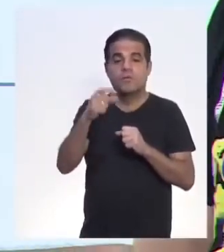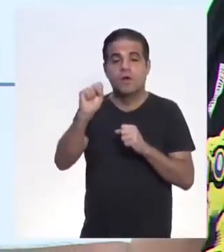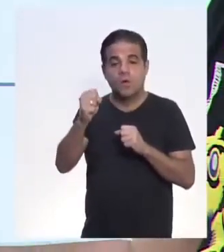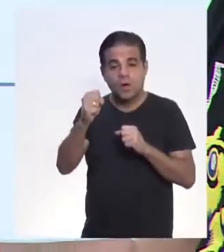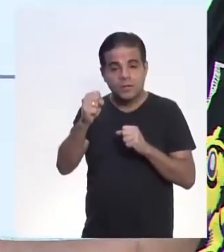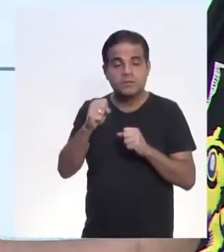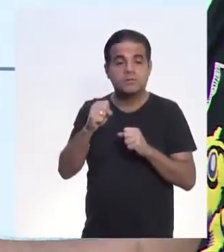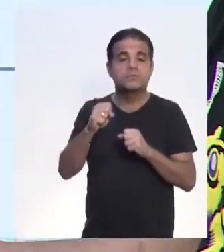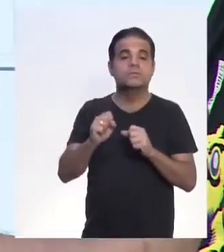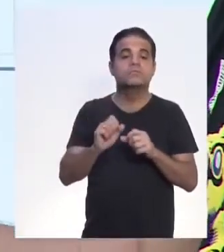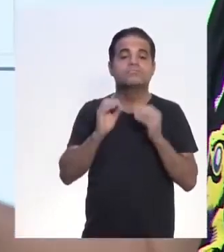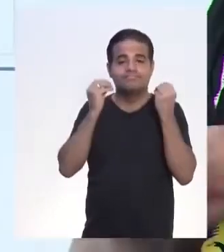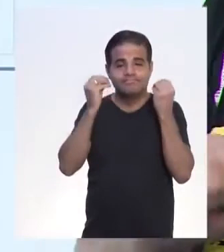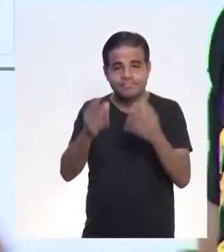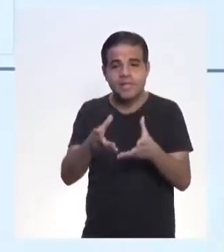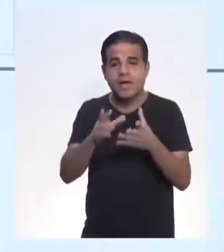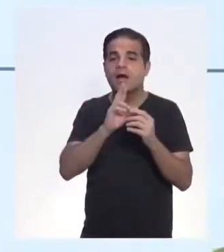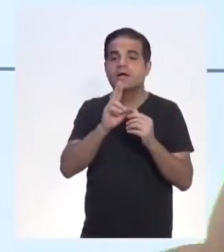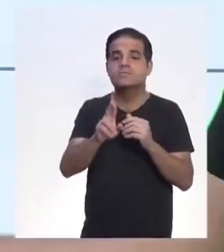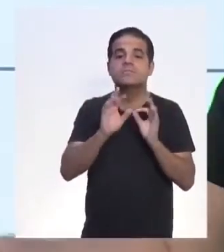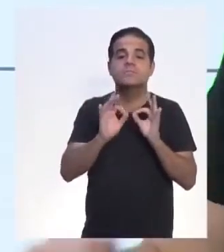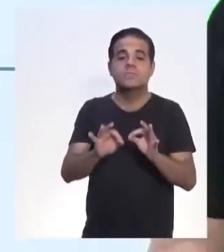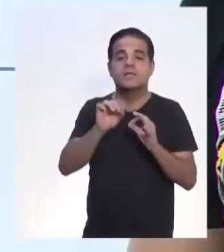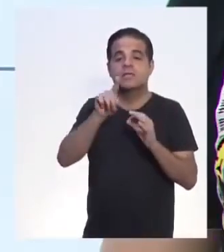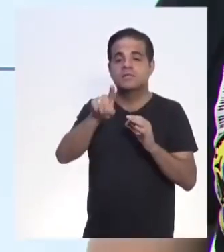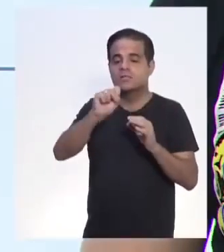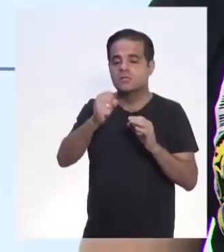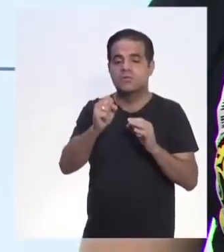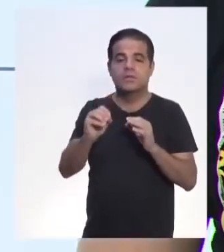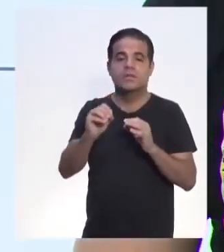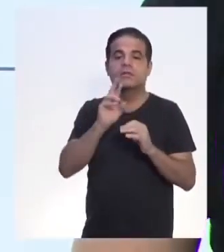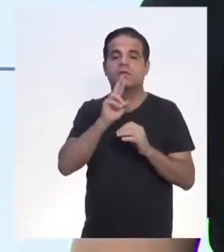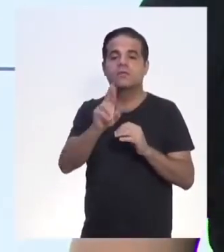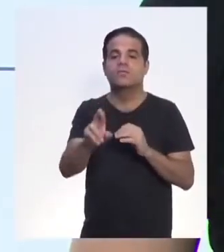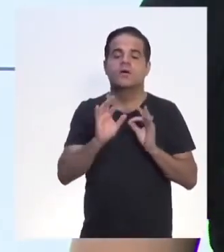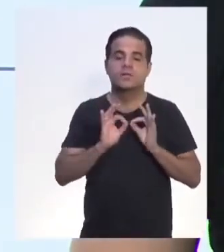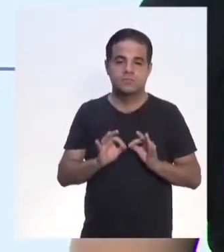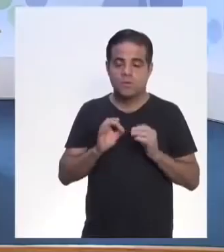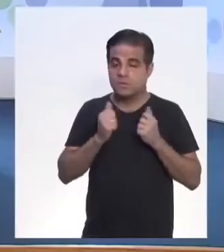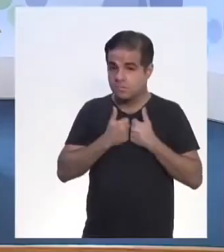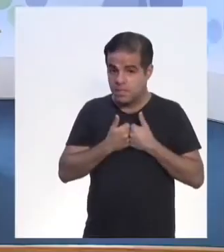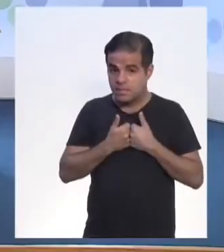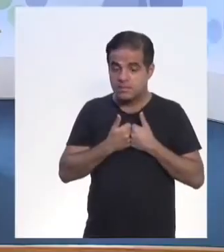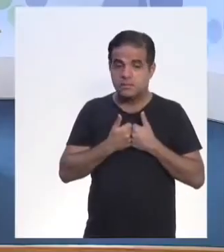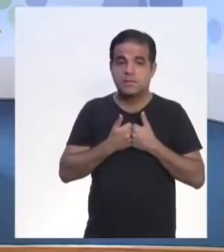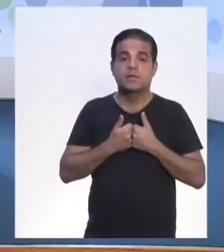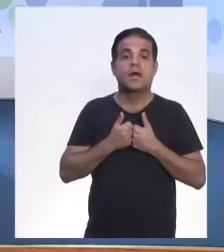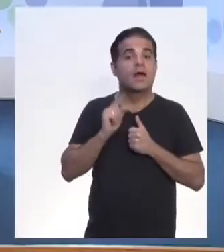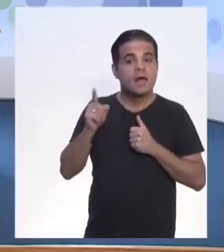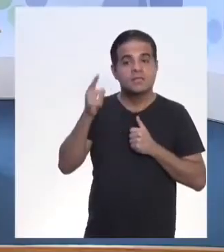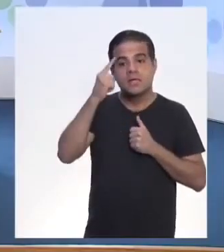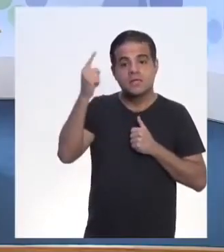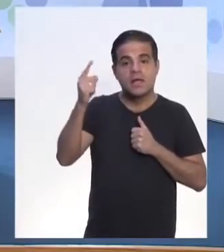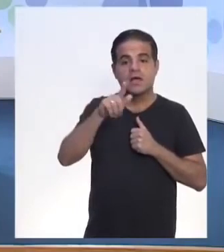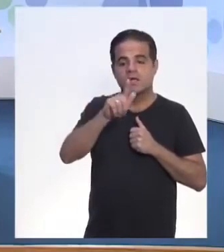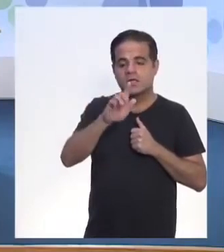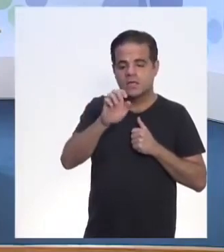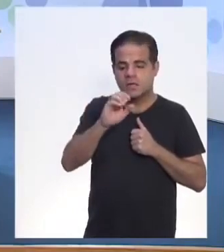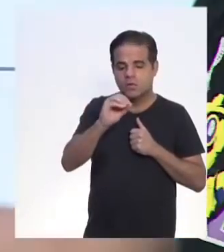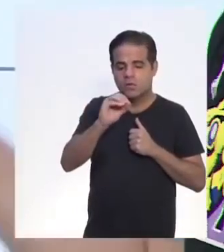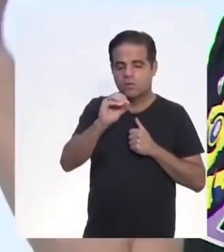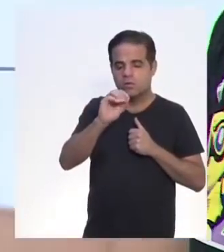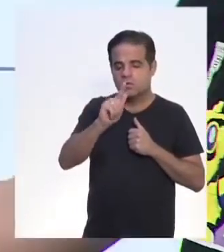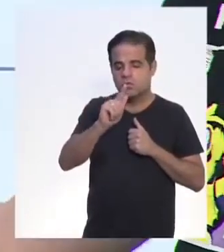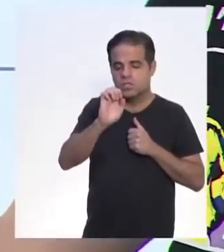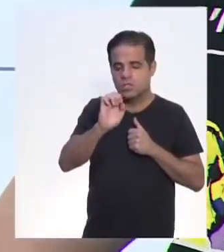39,8, garanto para vocês que dá 180 como resposta. Beleza? Certo. Essa ideia do GeoGebra aqui, ó,